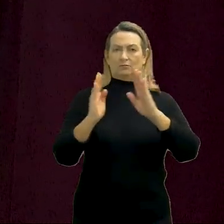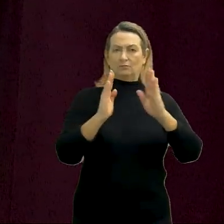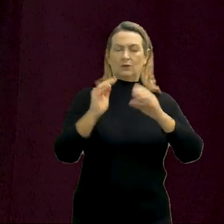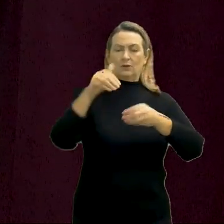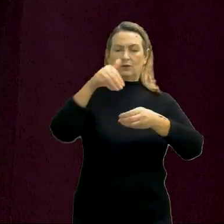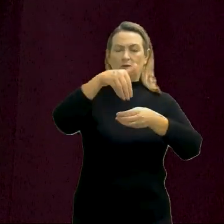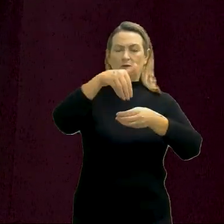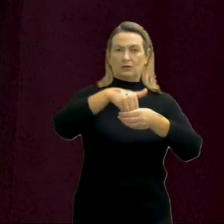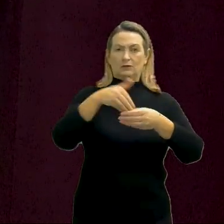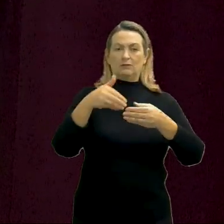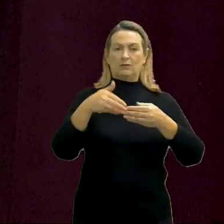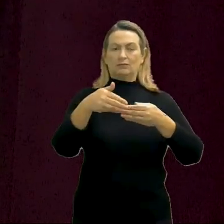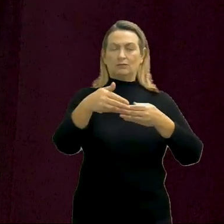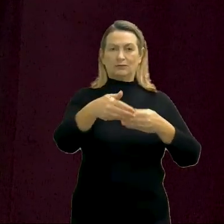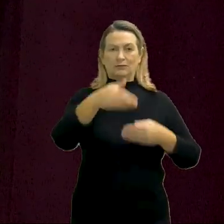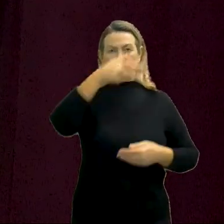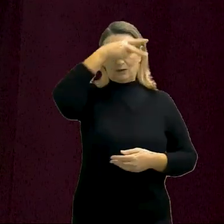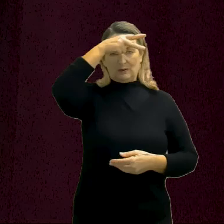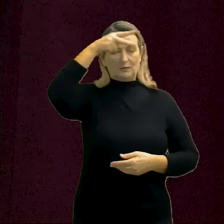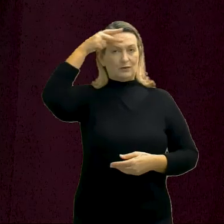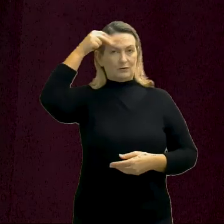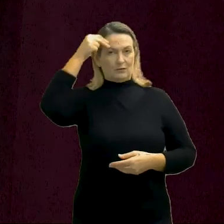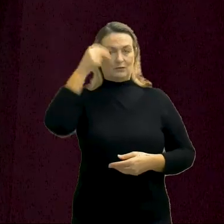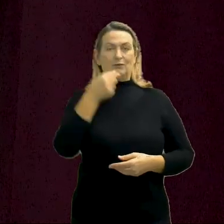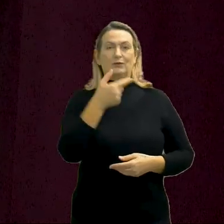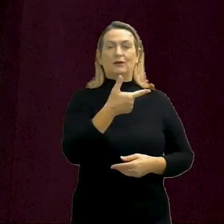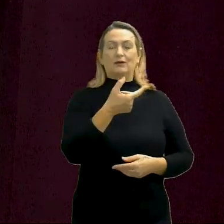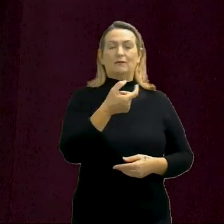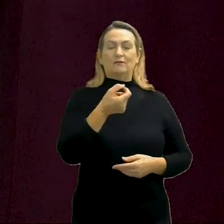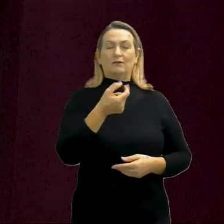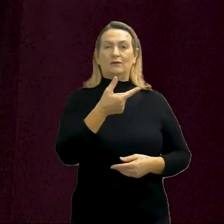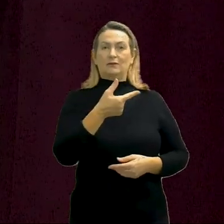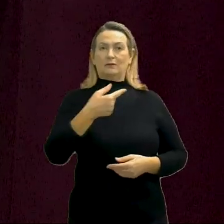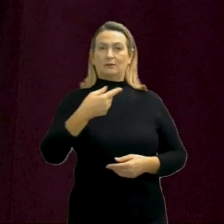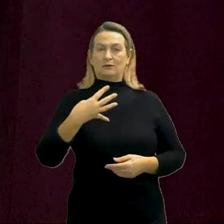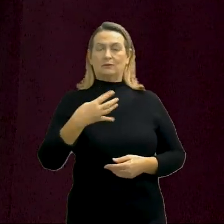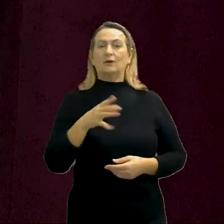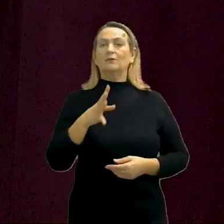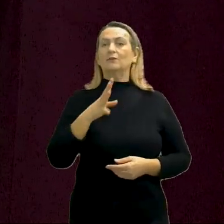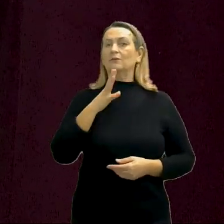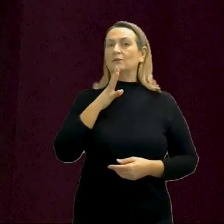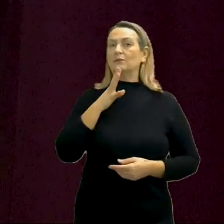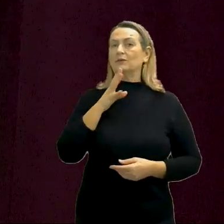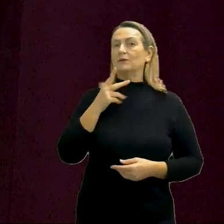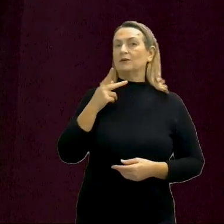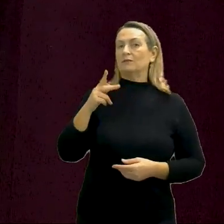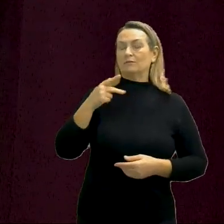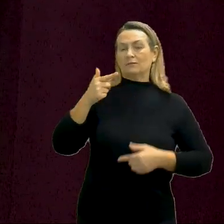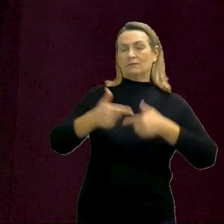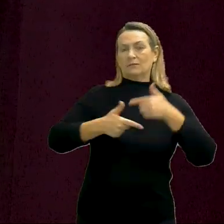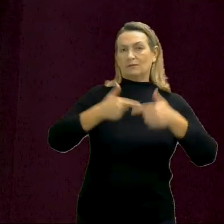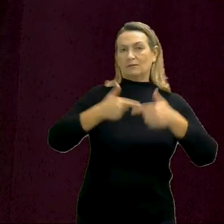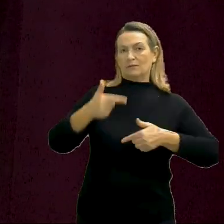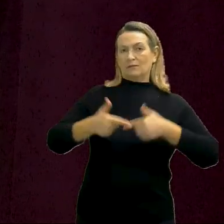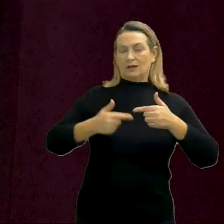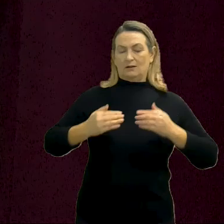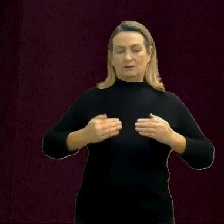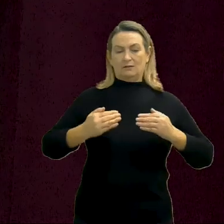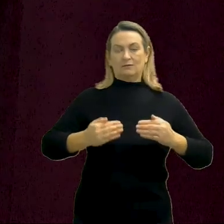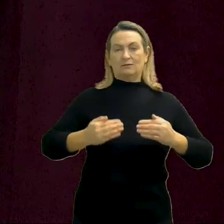e para sabermos um pouco da sua atuação e da atuação do Ministério Público nessa fase